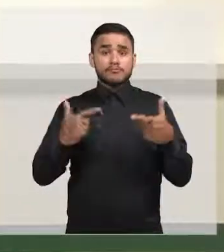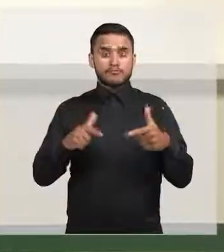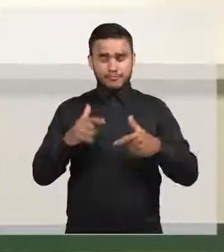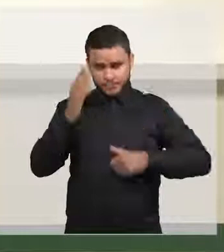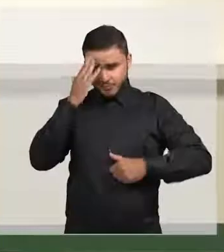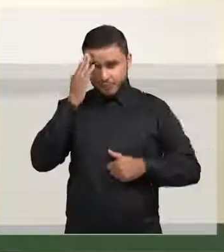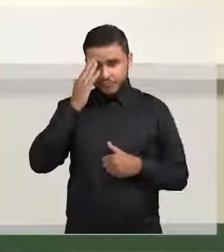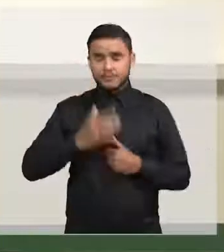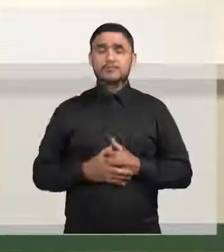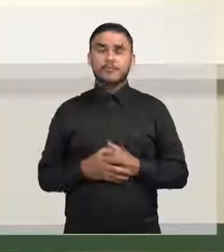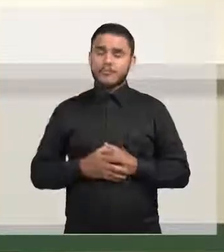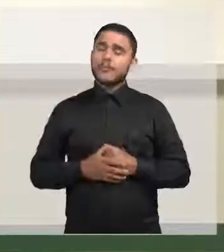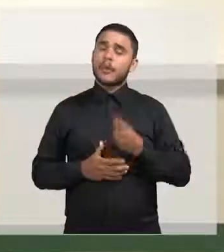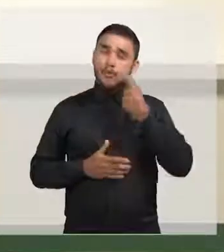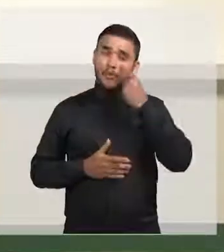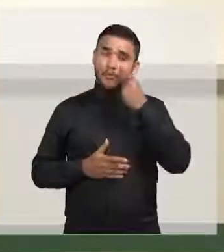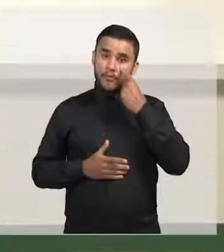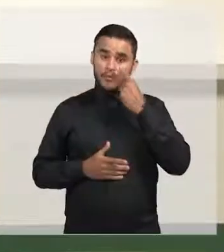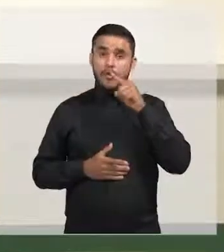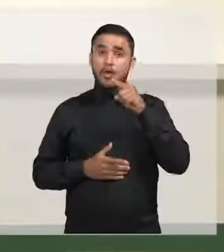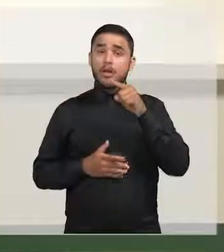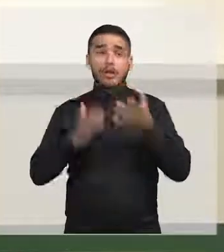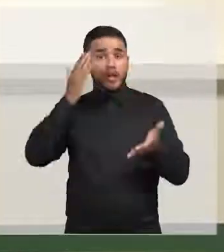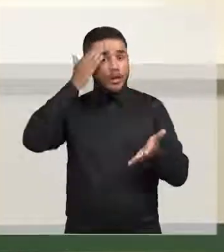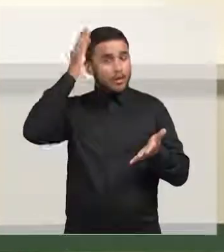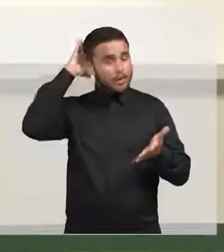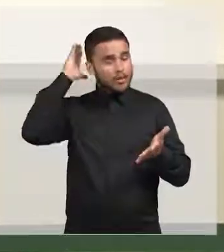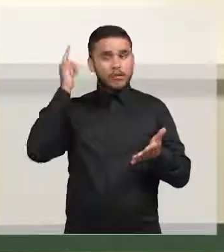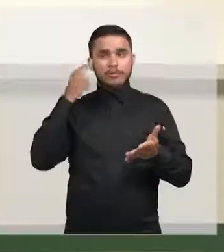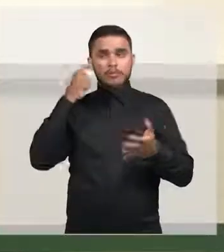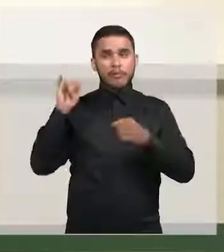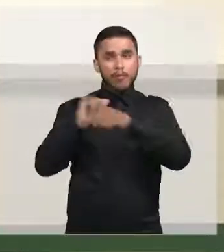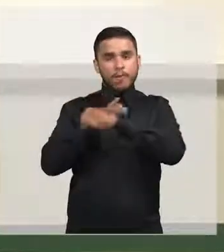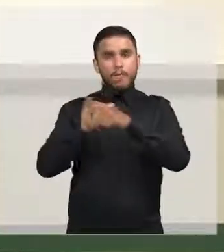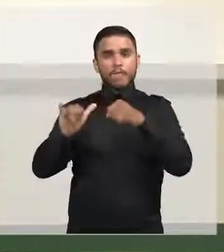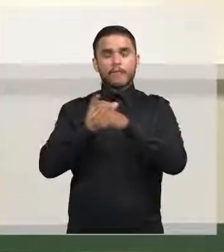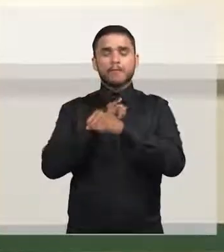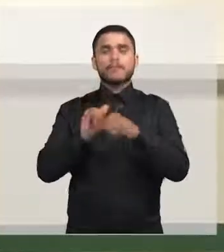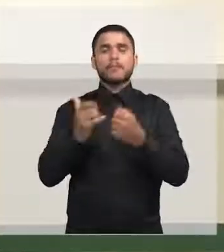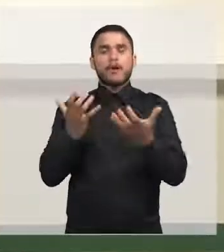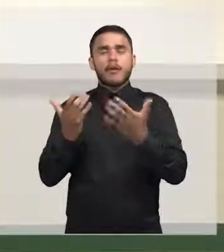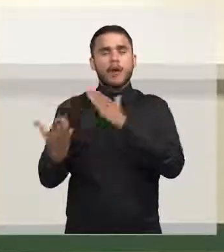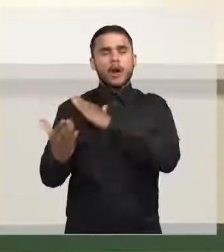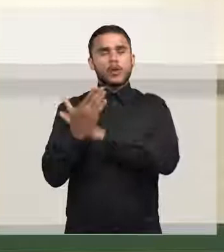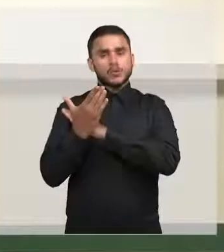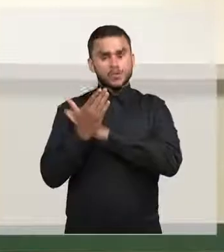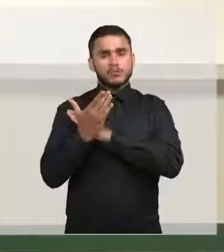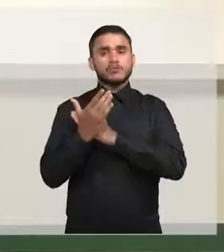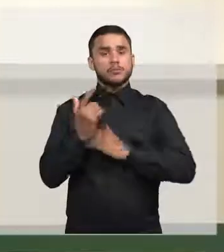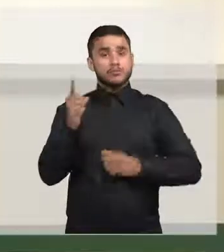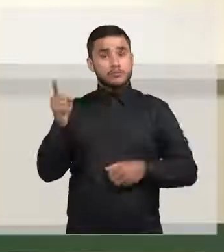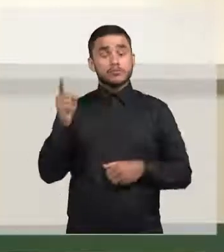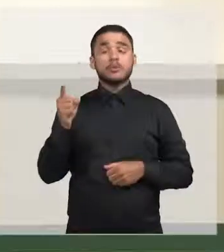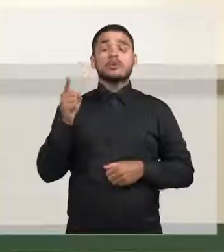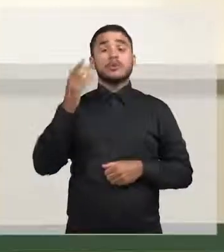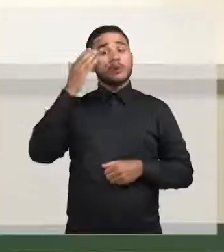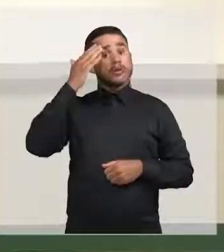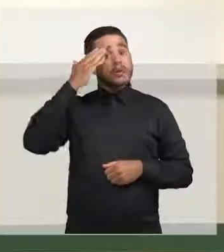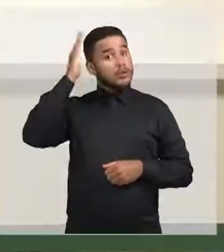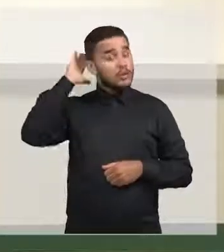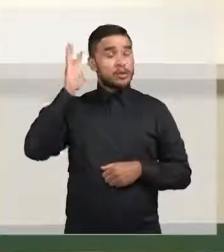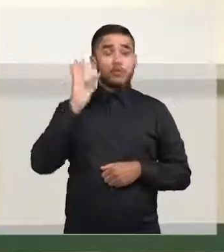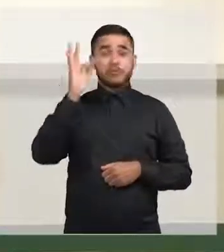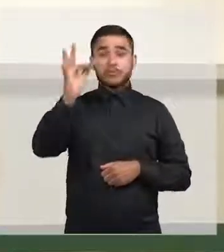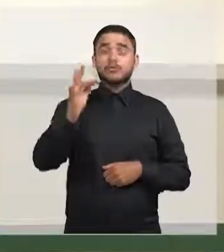né? O que pegou todo mundo de surpresa foi que o juiz Sérgio Moro aceitou a indicação para ser ministro, vai ser ministro a partir